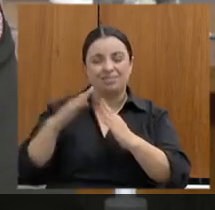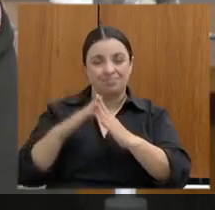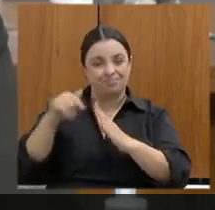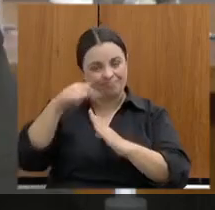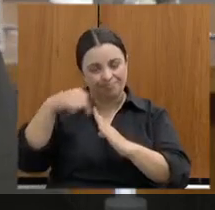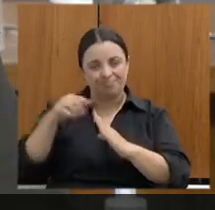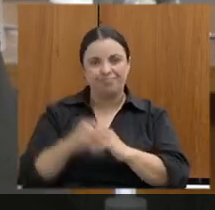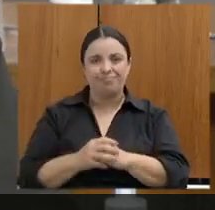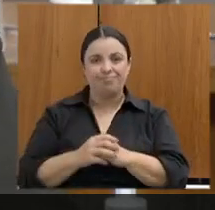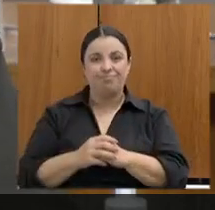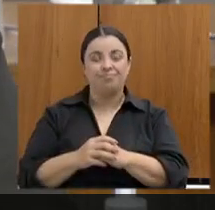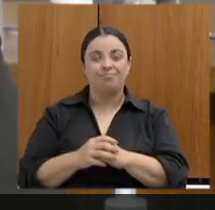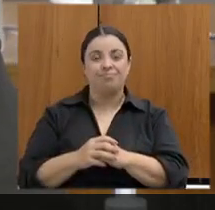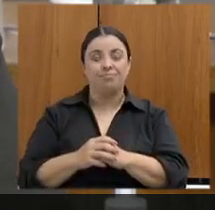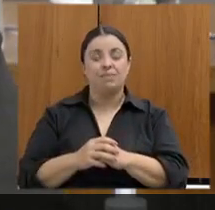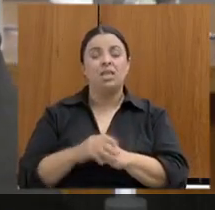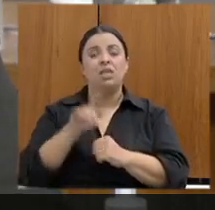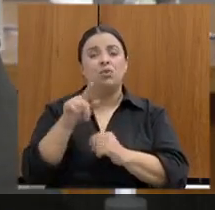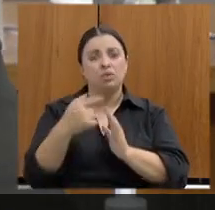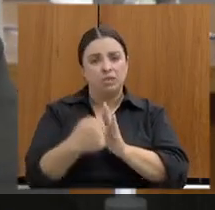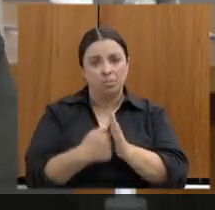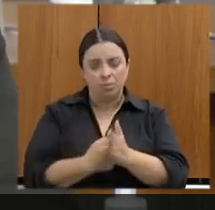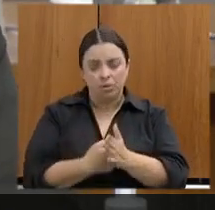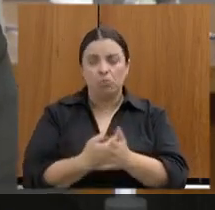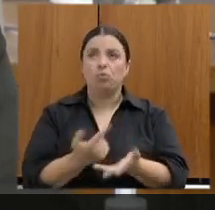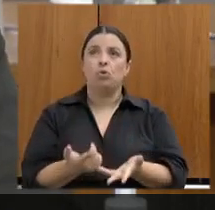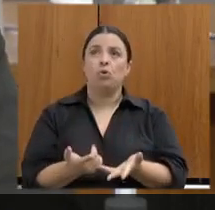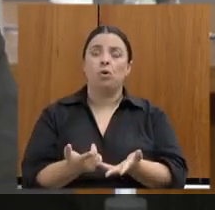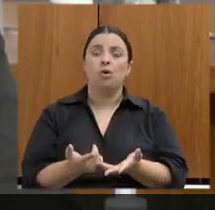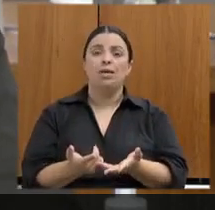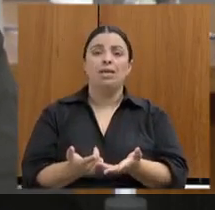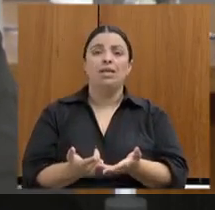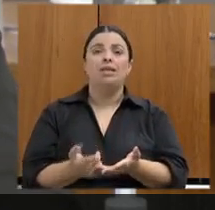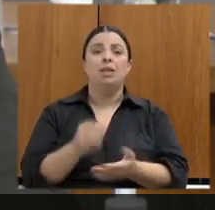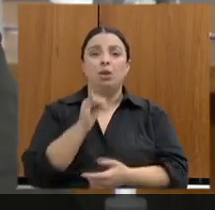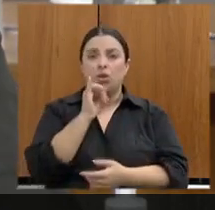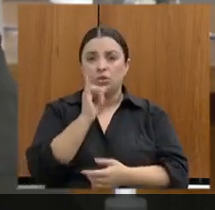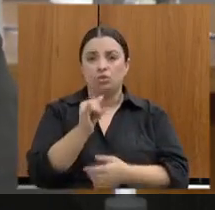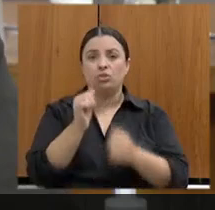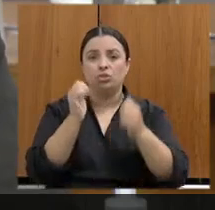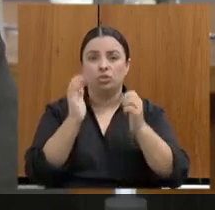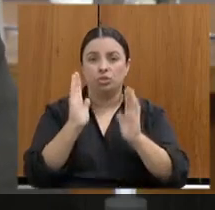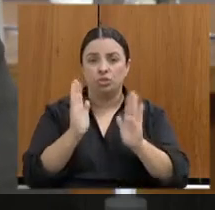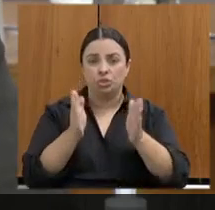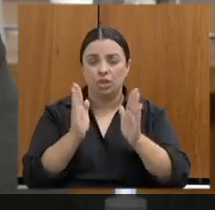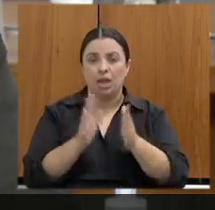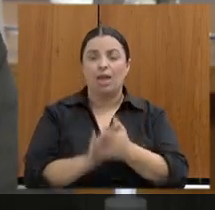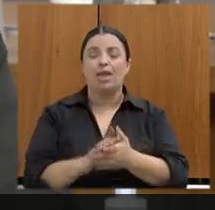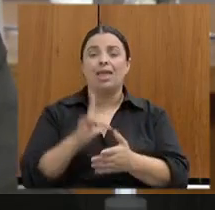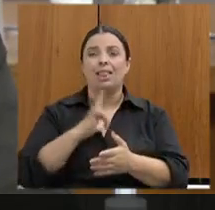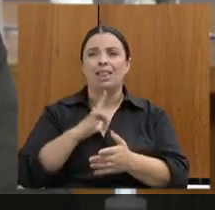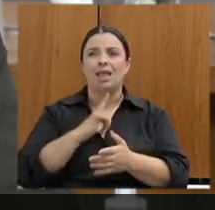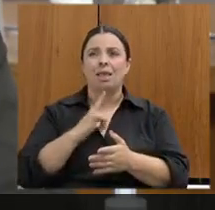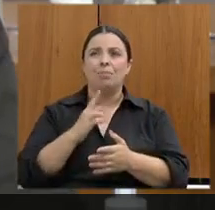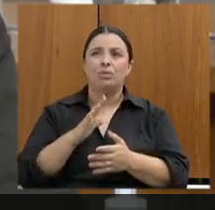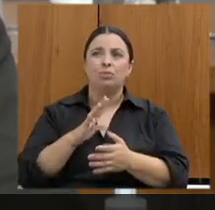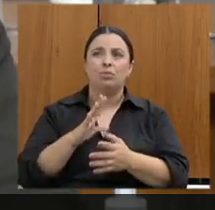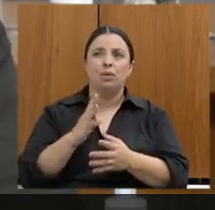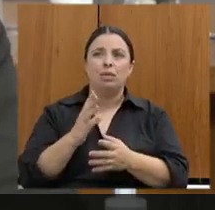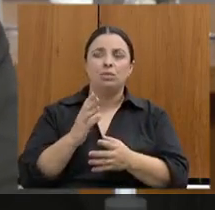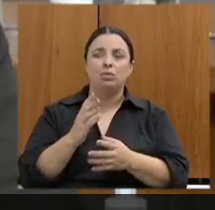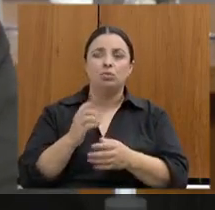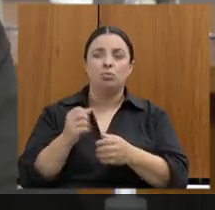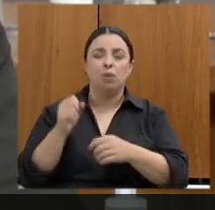a gente já colocou aqui que nós estamos com aproximadamente uma recomposição do efetivo